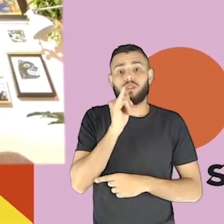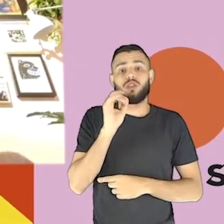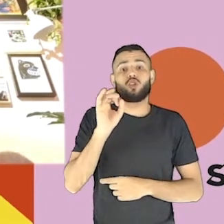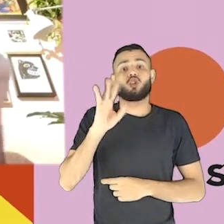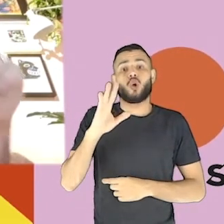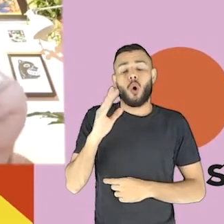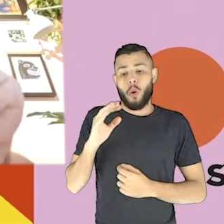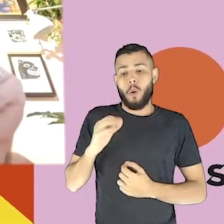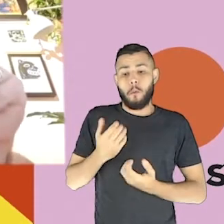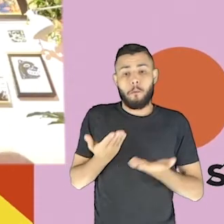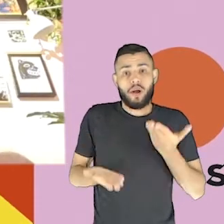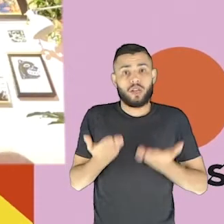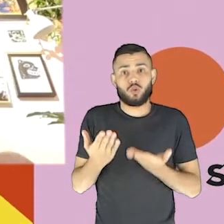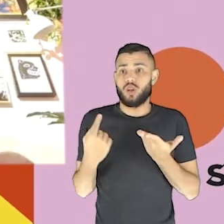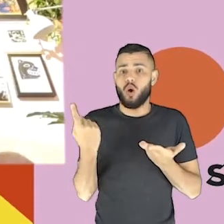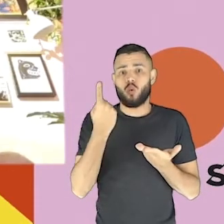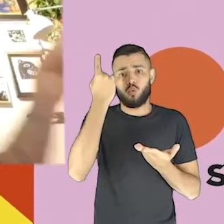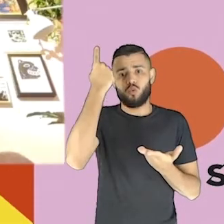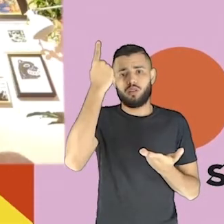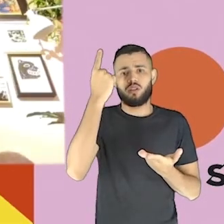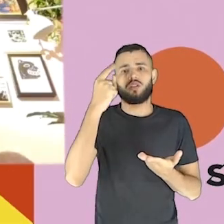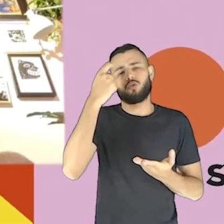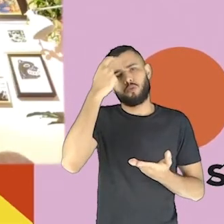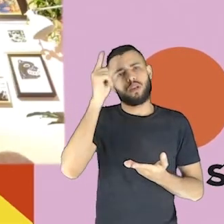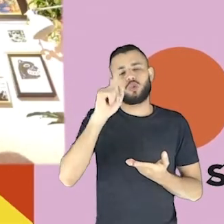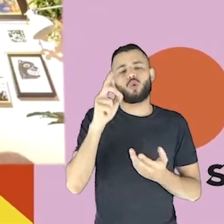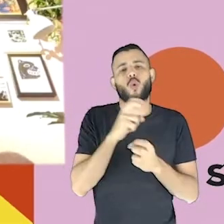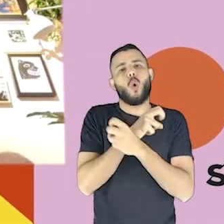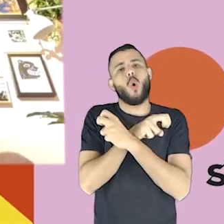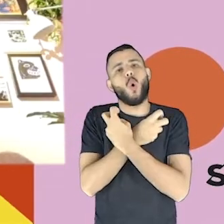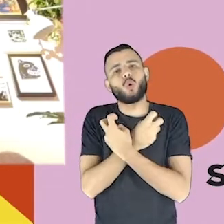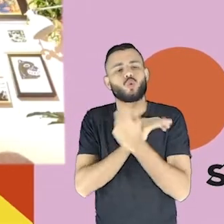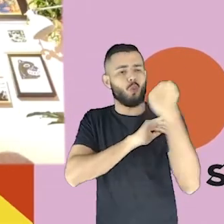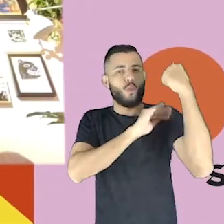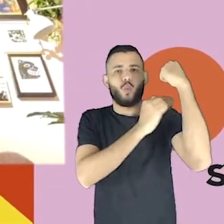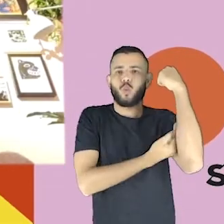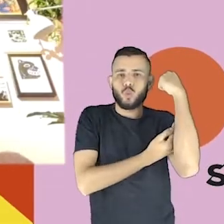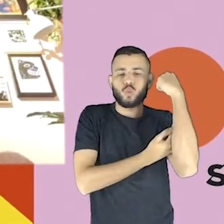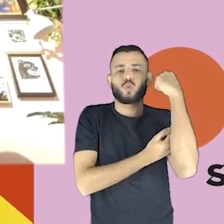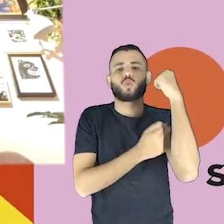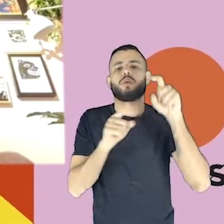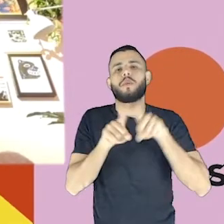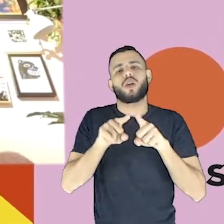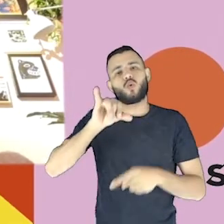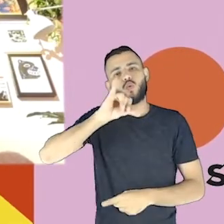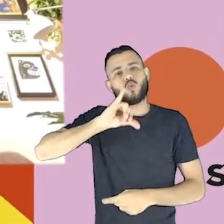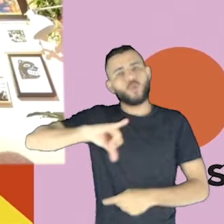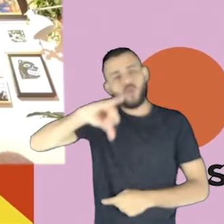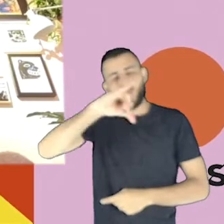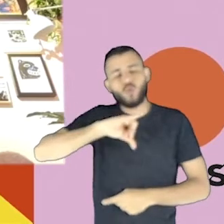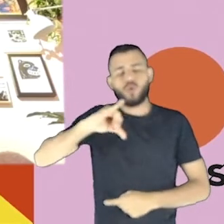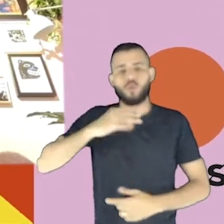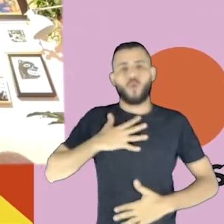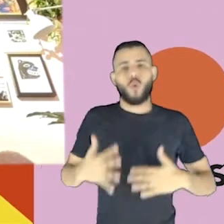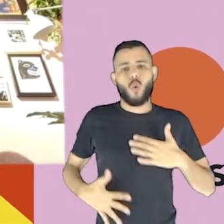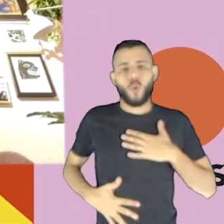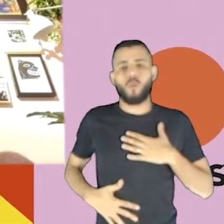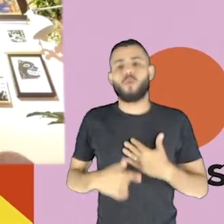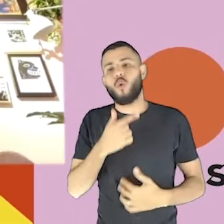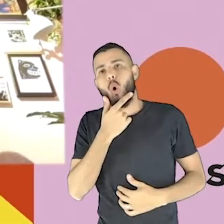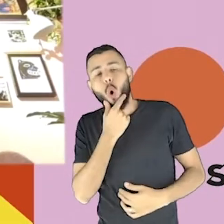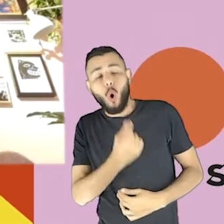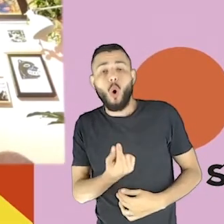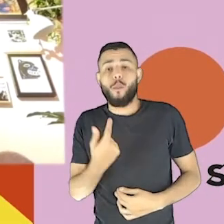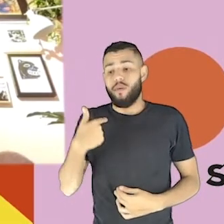meu peso e a minha altura. Sem levar em consideração, por exemplo, a minha massa óssea, a minha massa muscular, o percentual de gordura que tem no meu corpo, o meu sexo, a